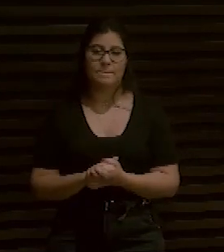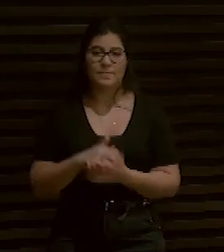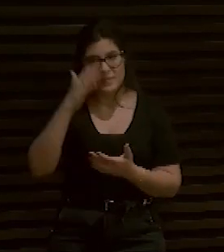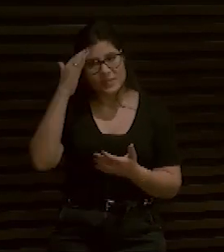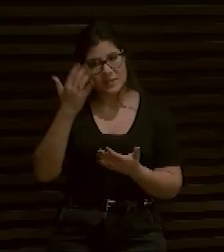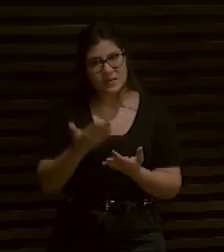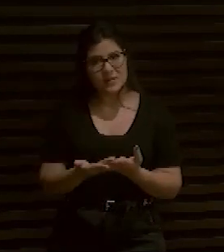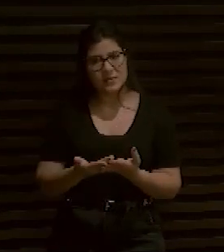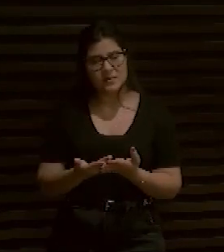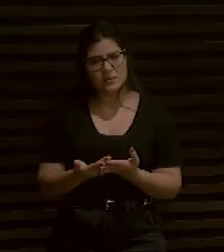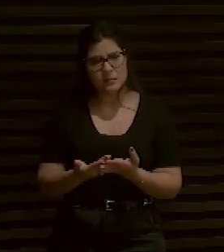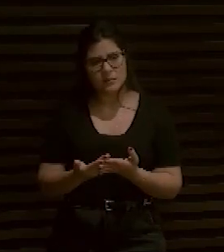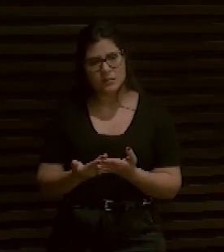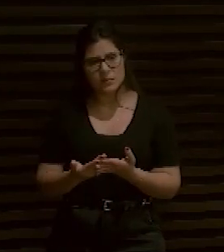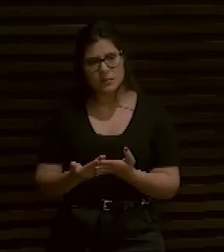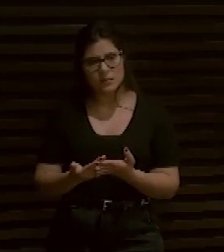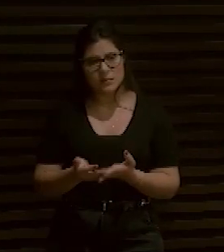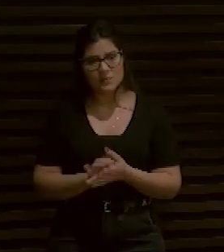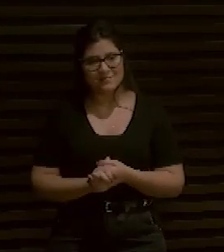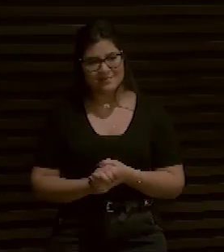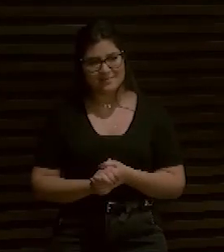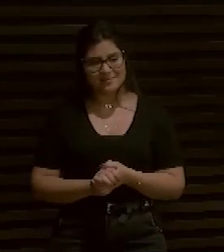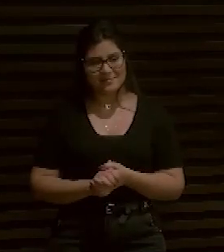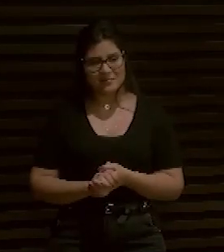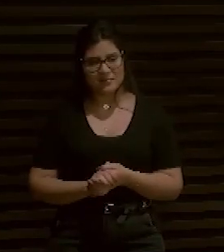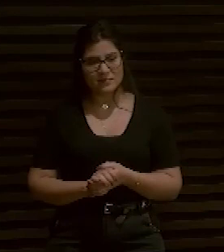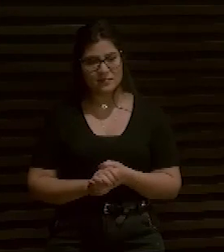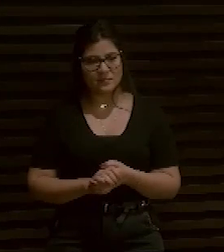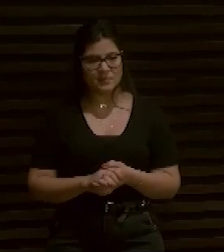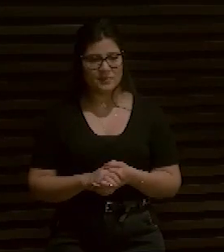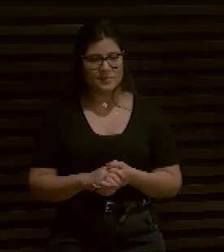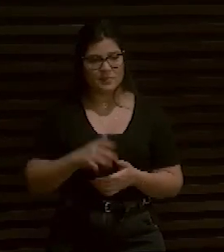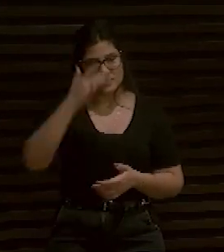tenho certeza que a trombeta soa. E aí, Maranata.